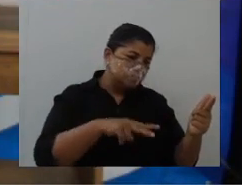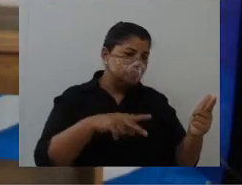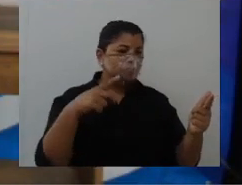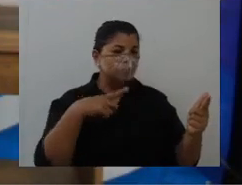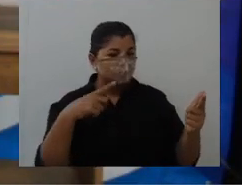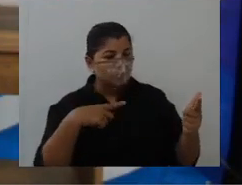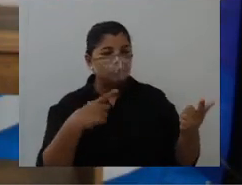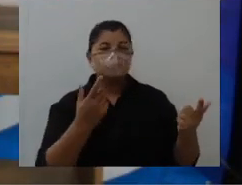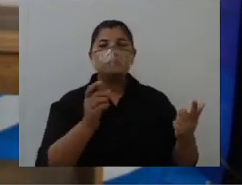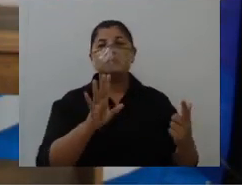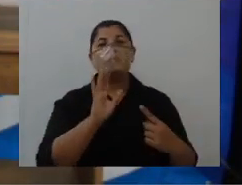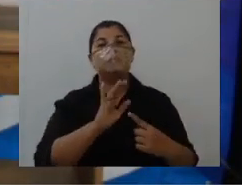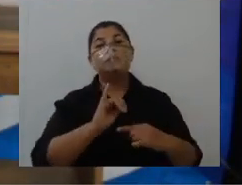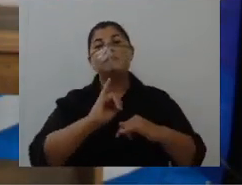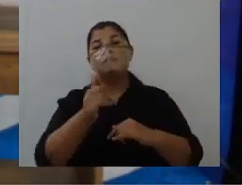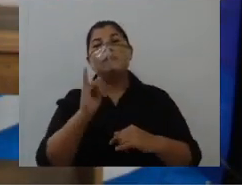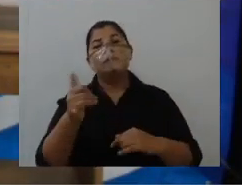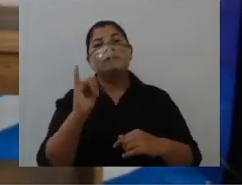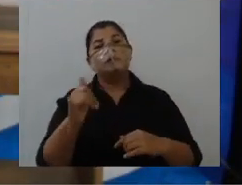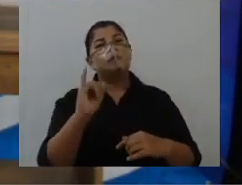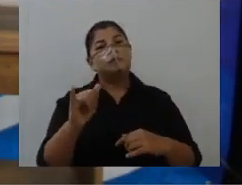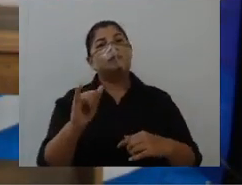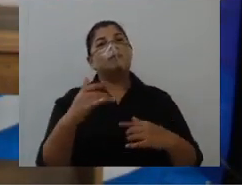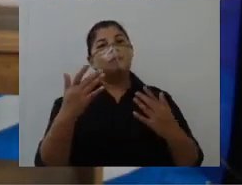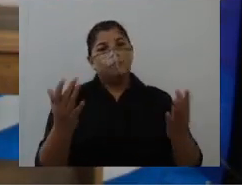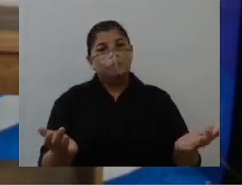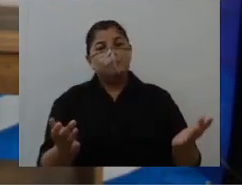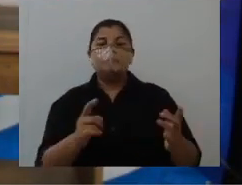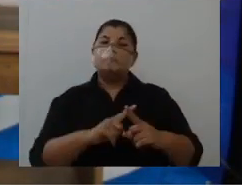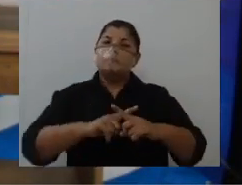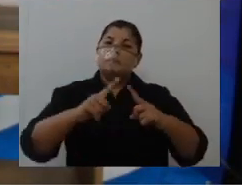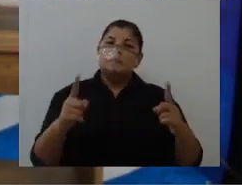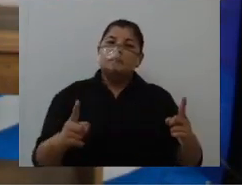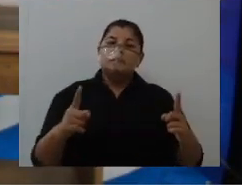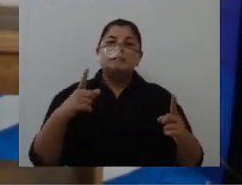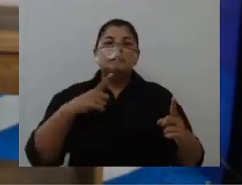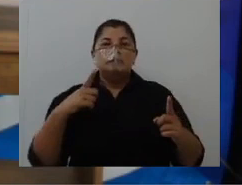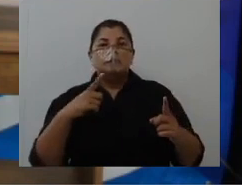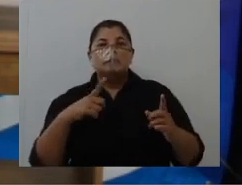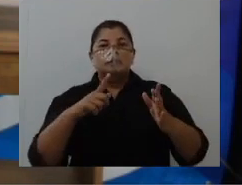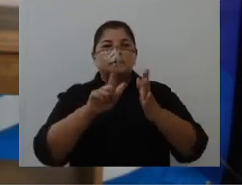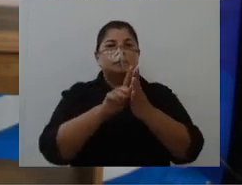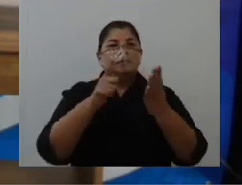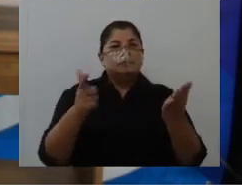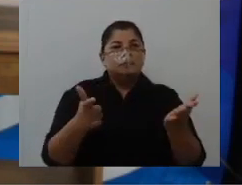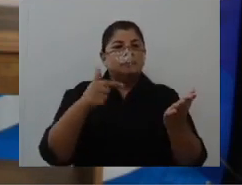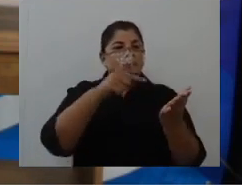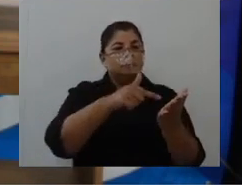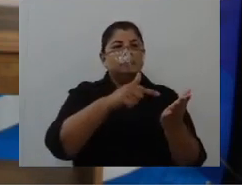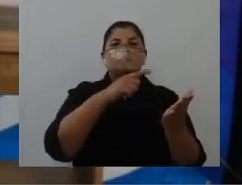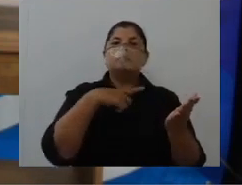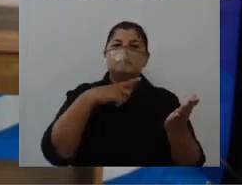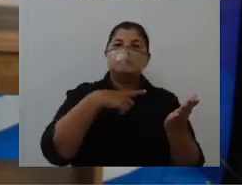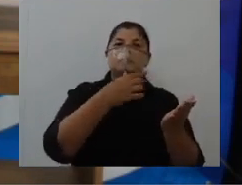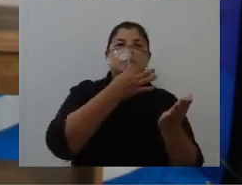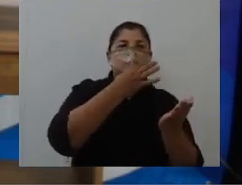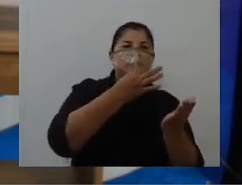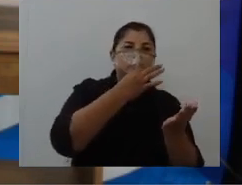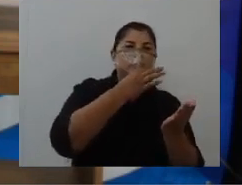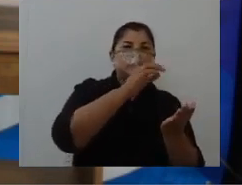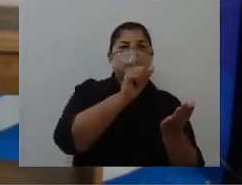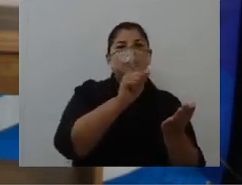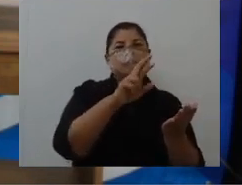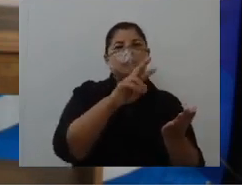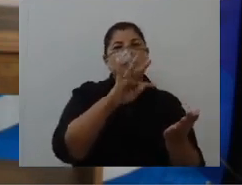A notícia ela apenas informa. Agora a gente sabe, né, que tem partes do jornal, por exemplo, o artigo de opinião. Né, tem